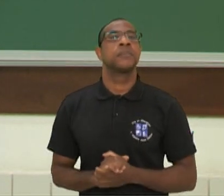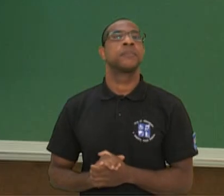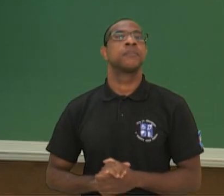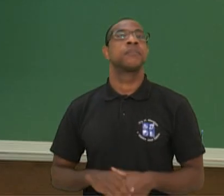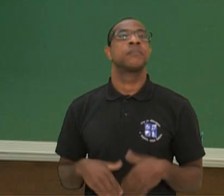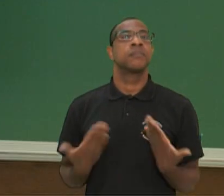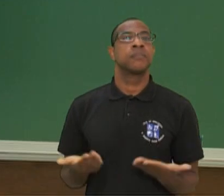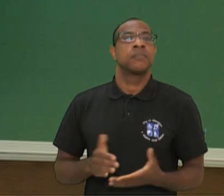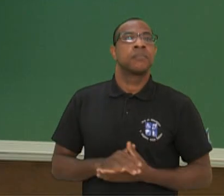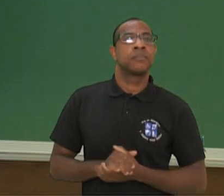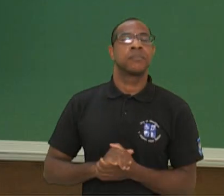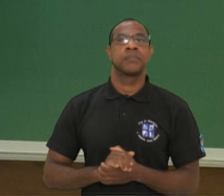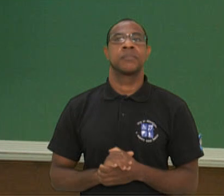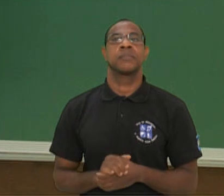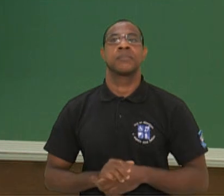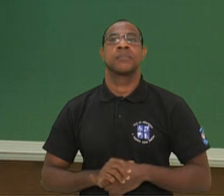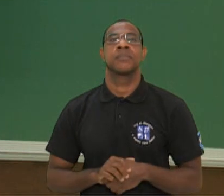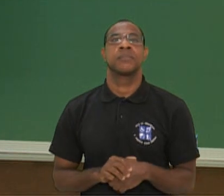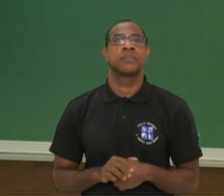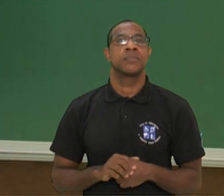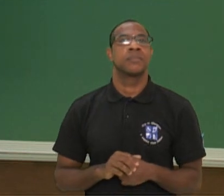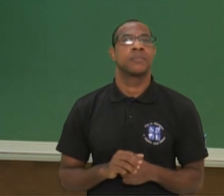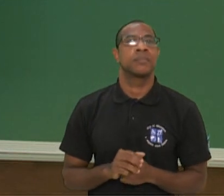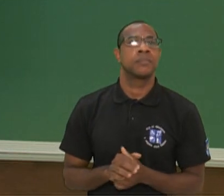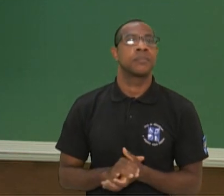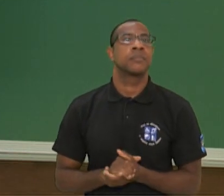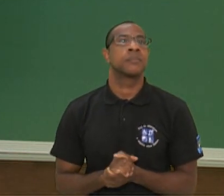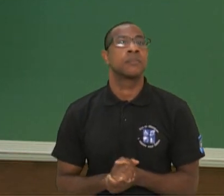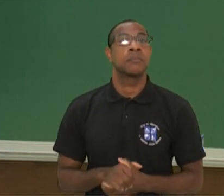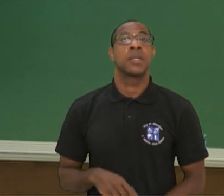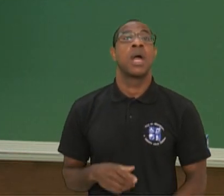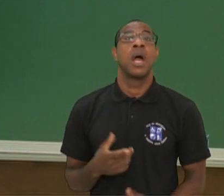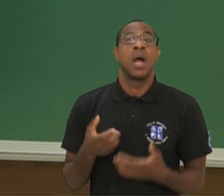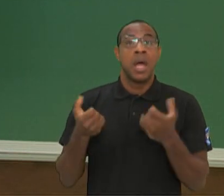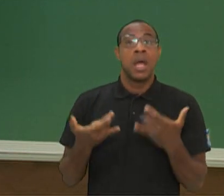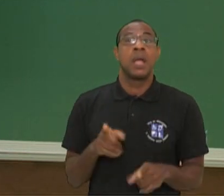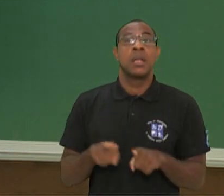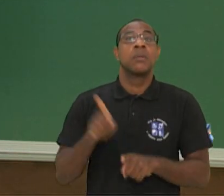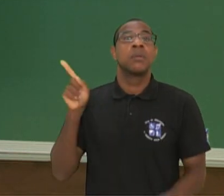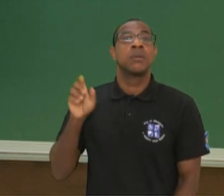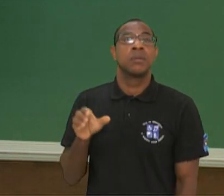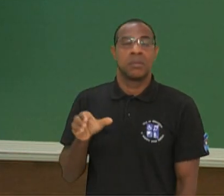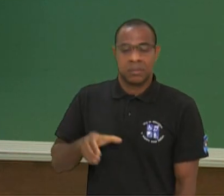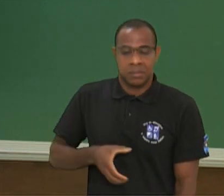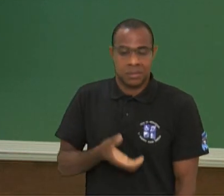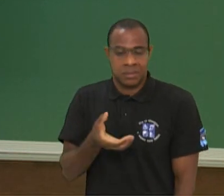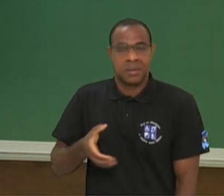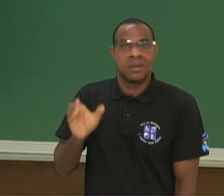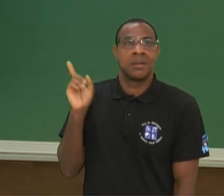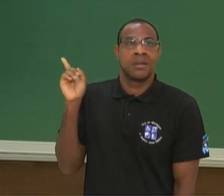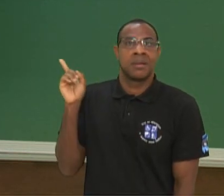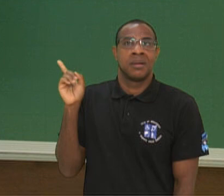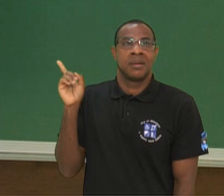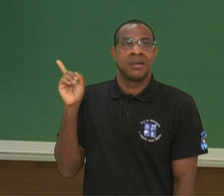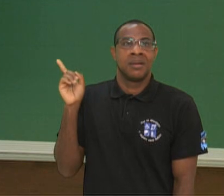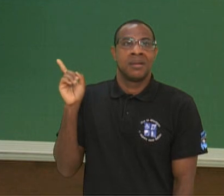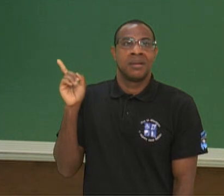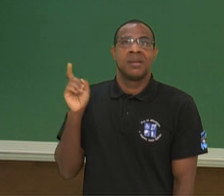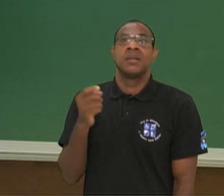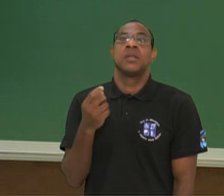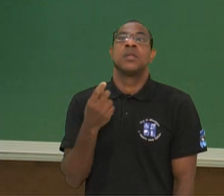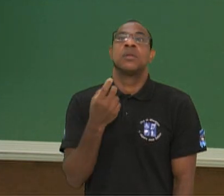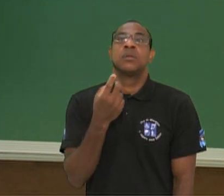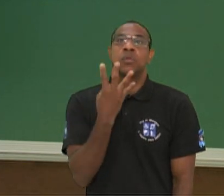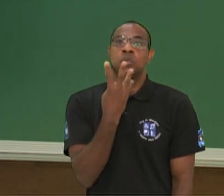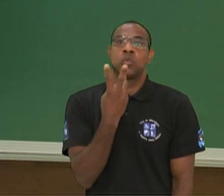vez, assim como acontece no individual. A raquete ela deve ser de duas cores, de um